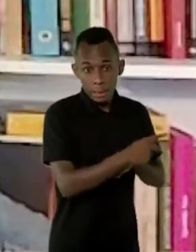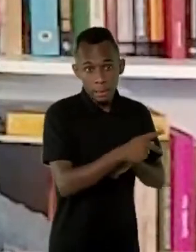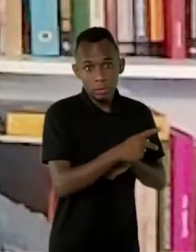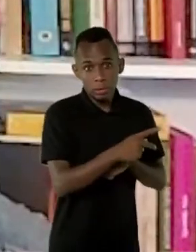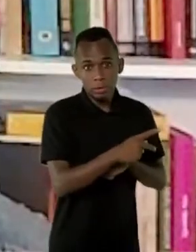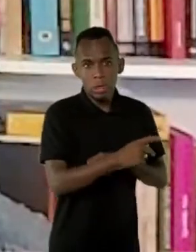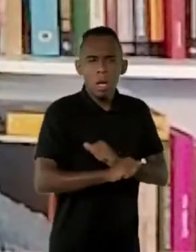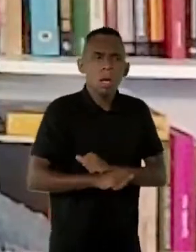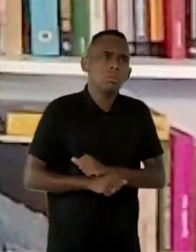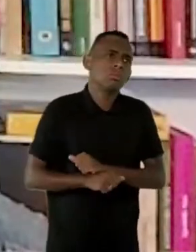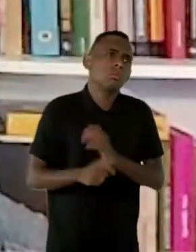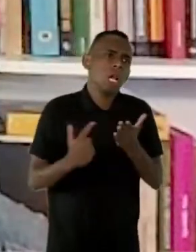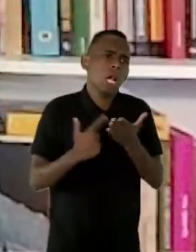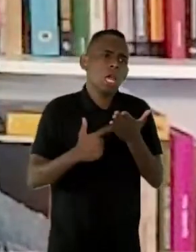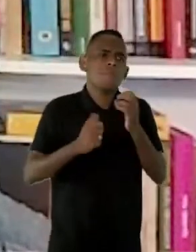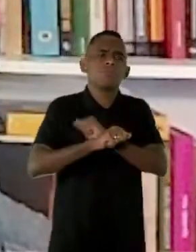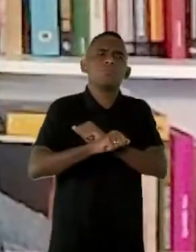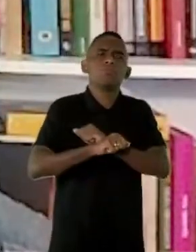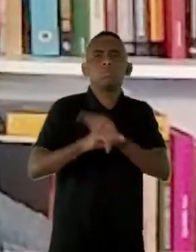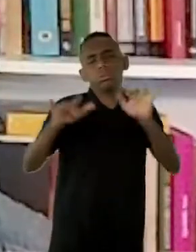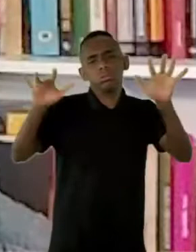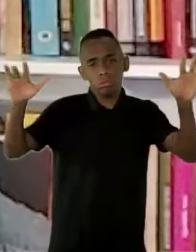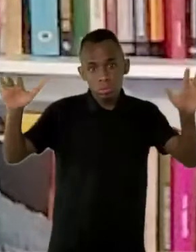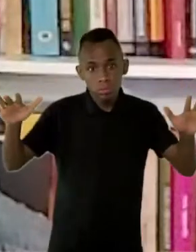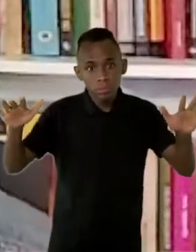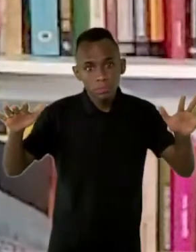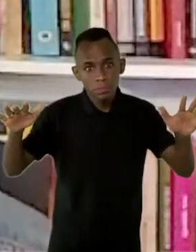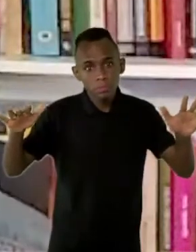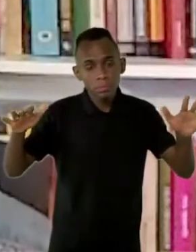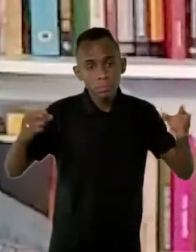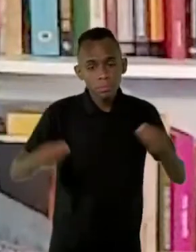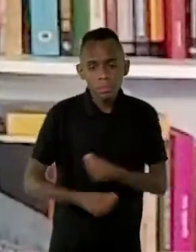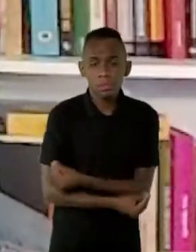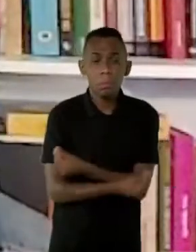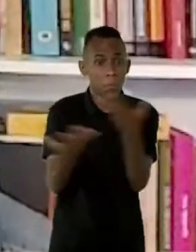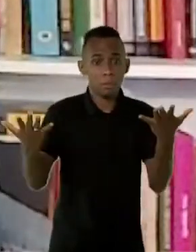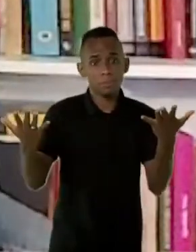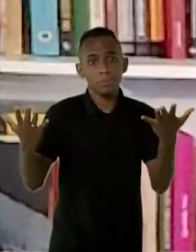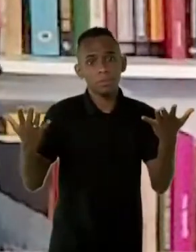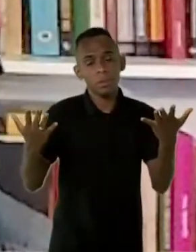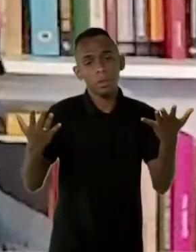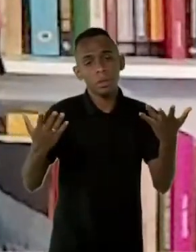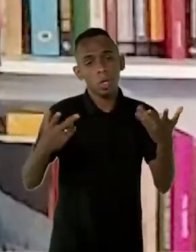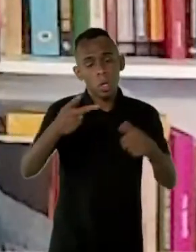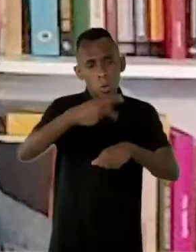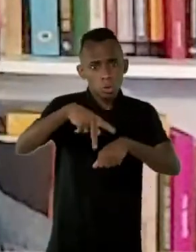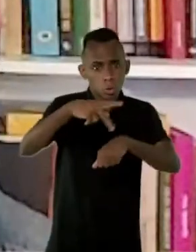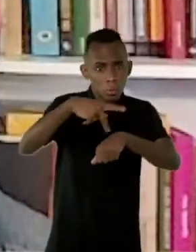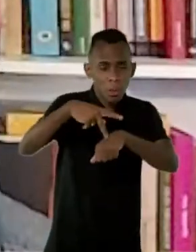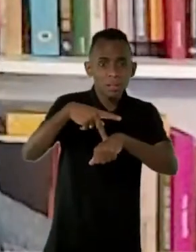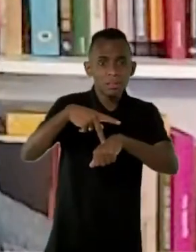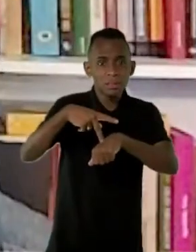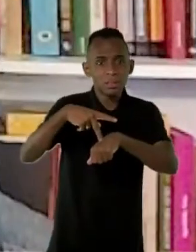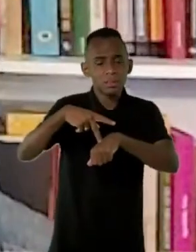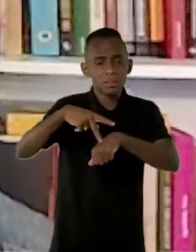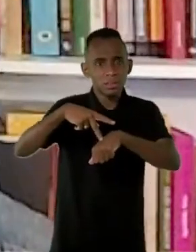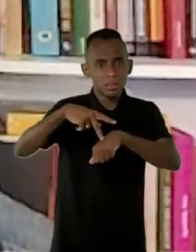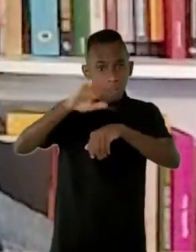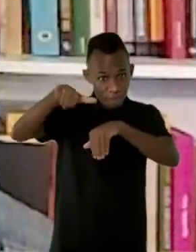o mundo, né? E aí os países mais assim que a gente pode